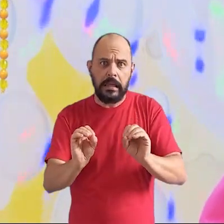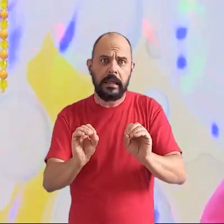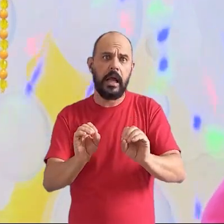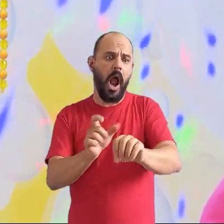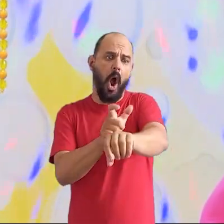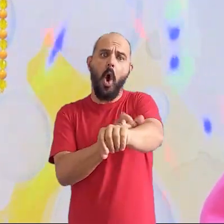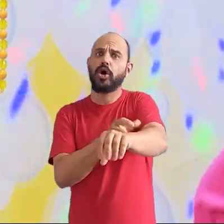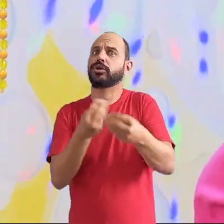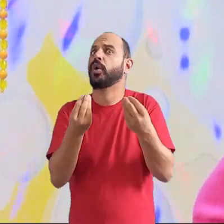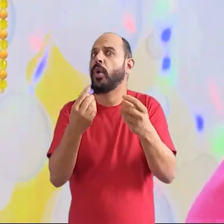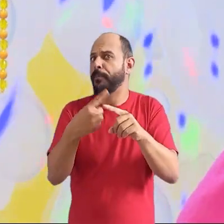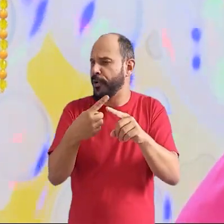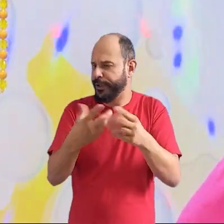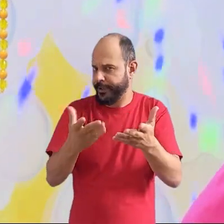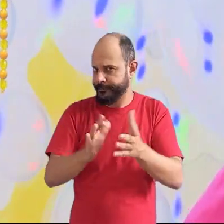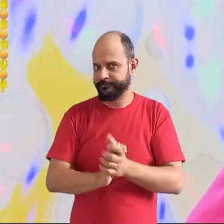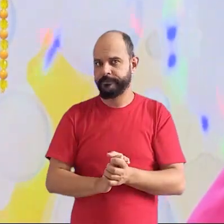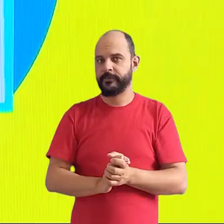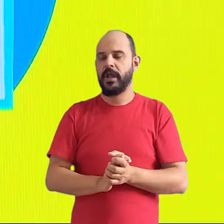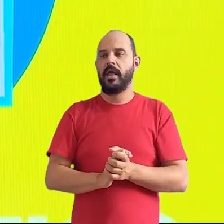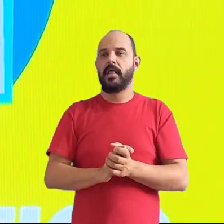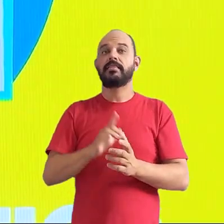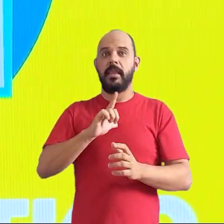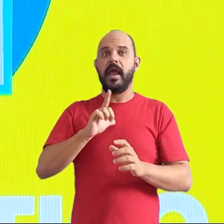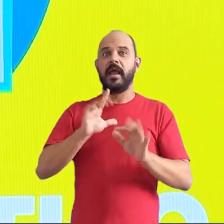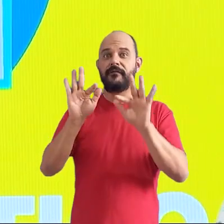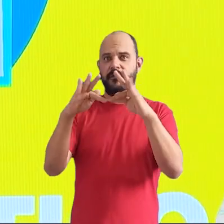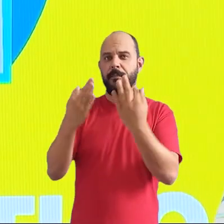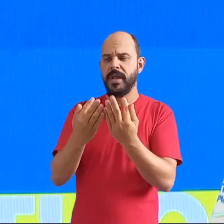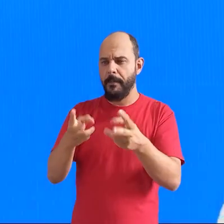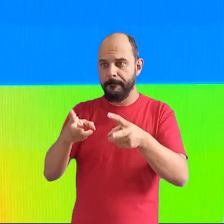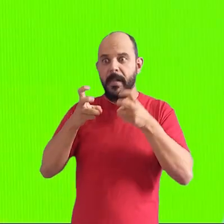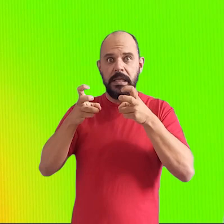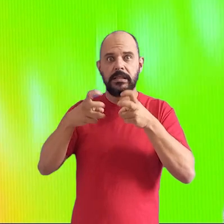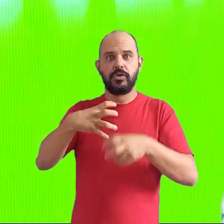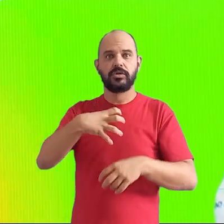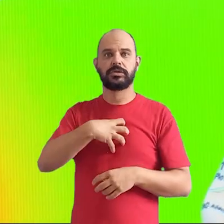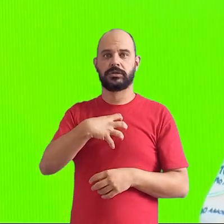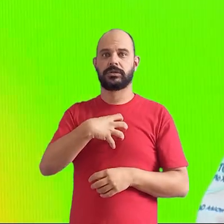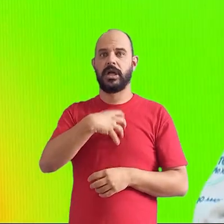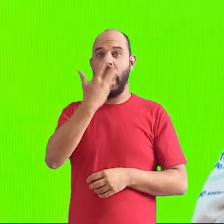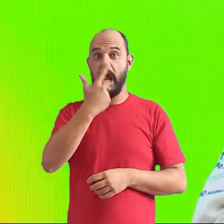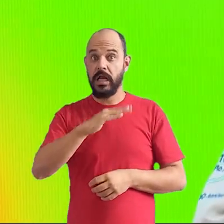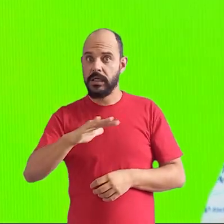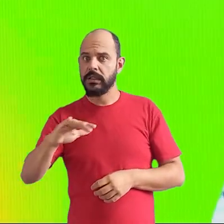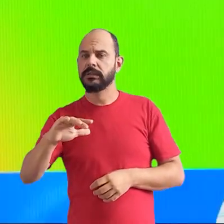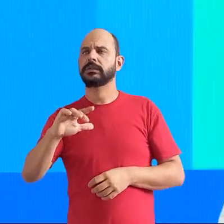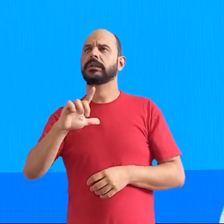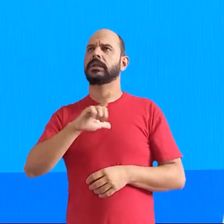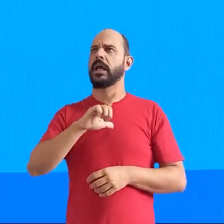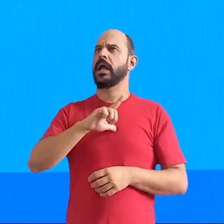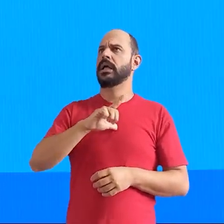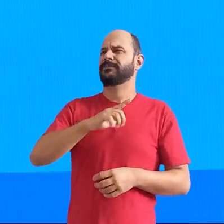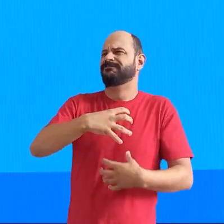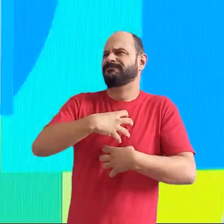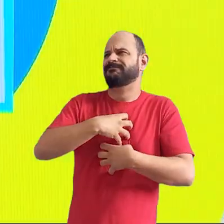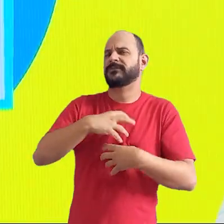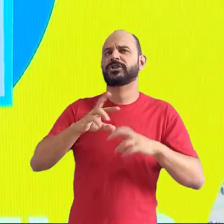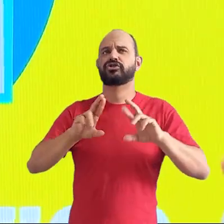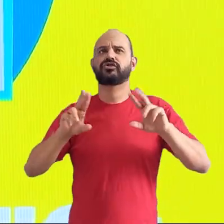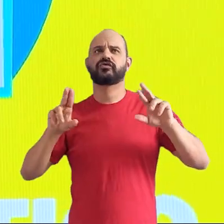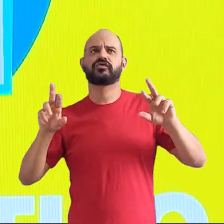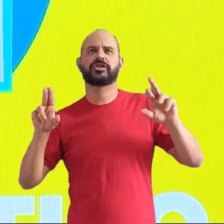família percebe esses sintomas, o que precisa fazer? Eu acho que se essa criança começa a ter